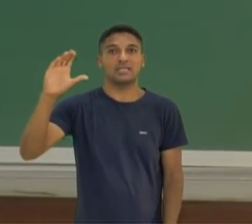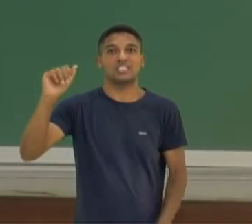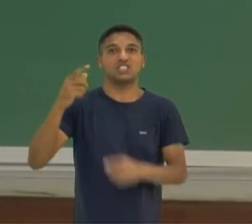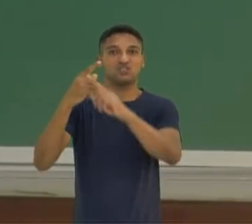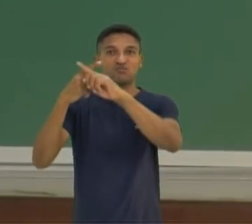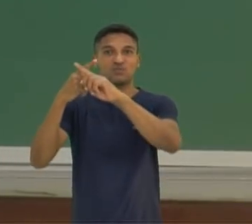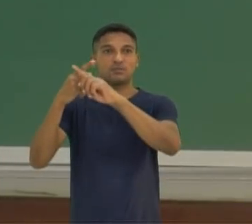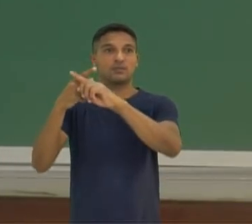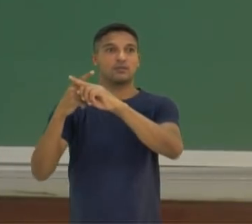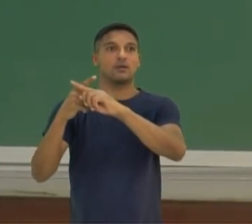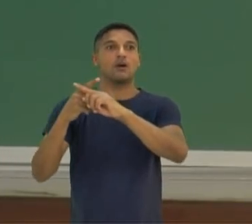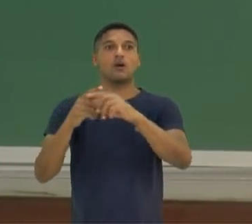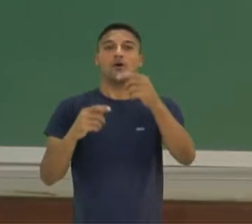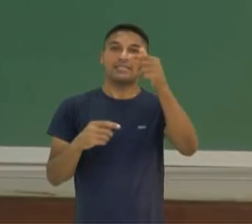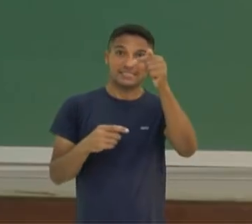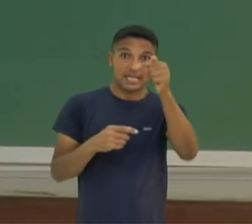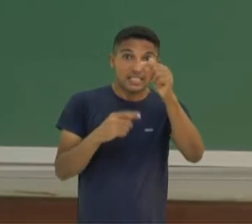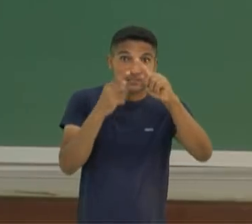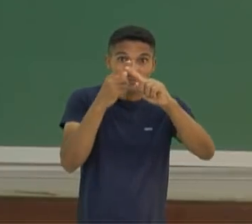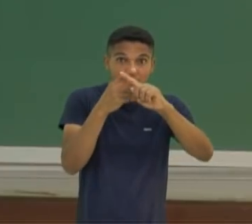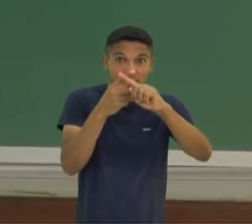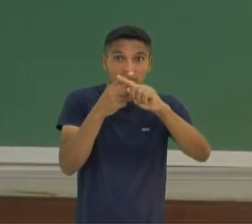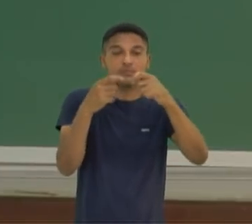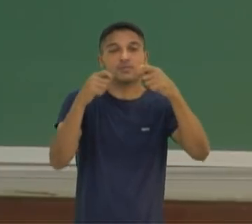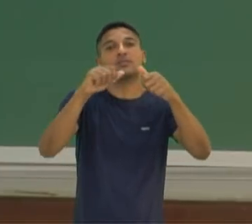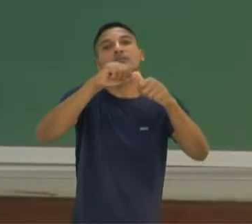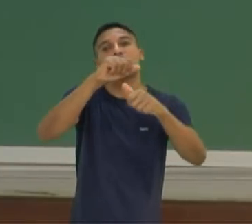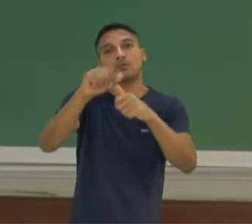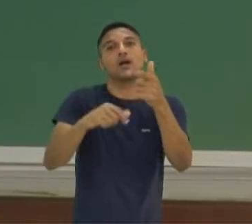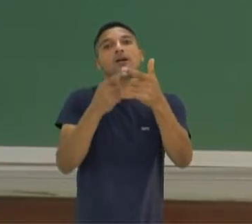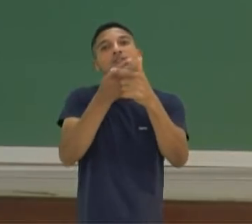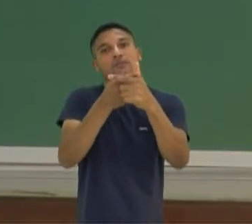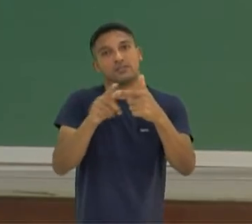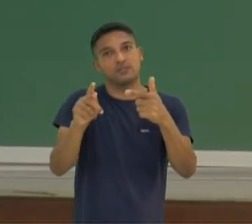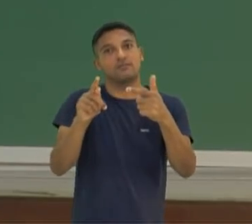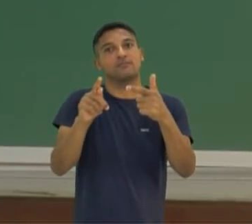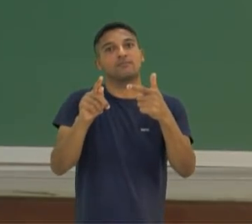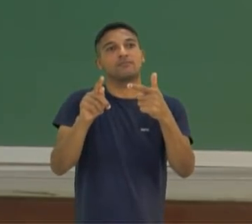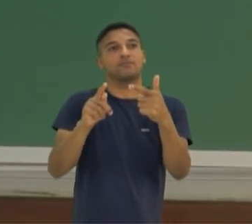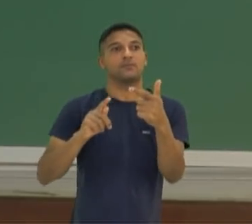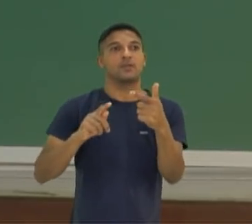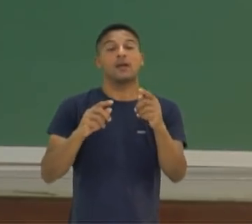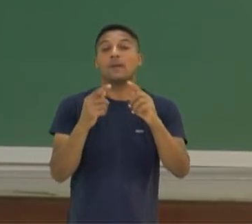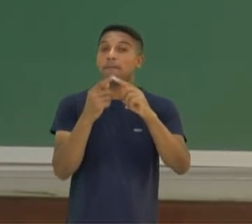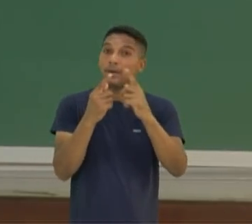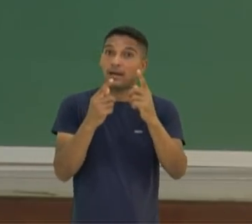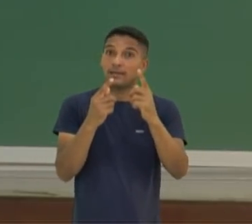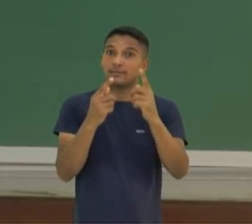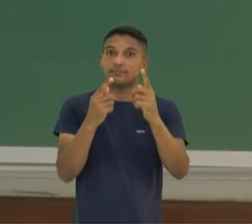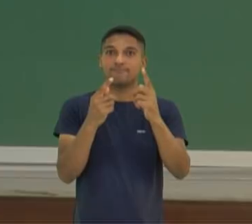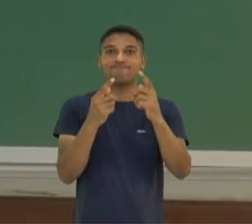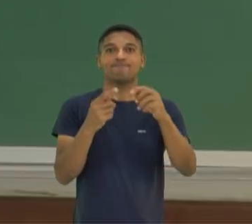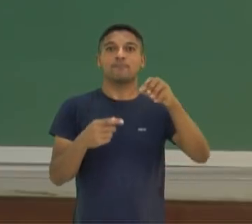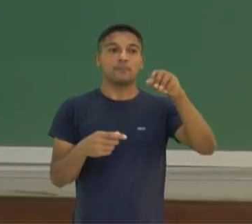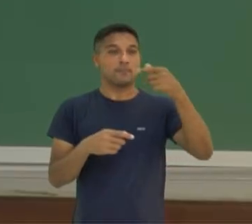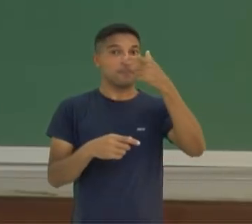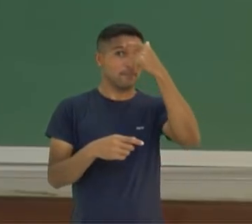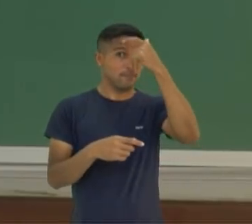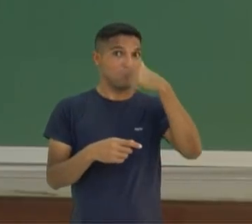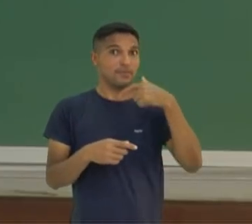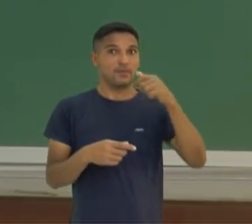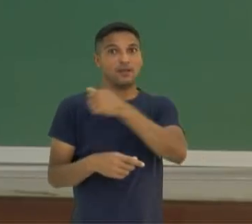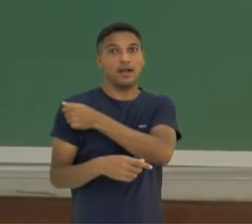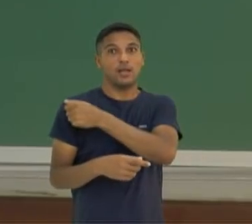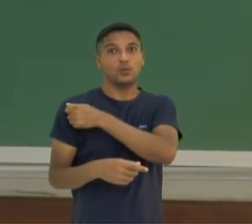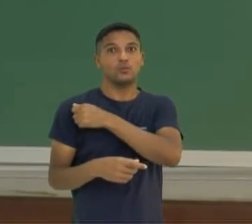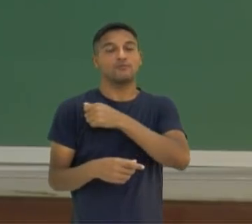passá-lo dividindo. E o que aconteceu? Ao invés dele fazer o contrário, não tem sinal